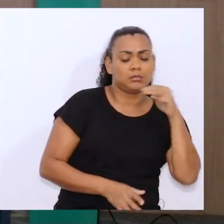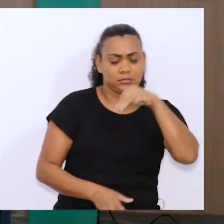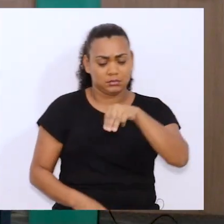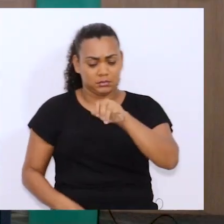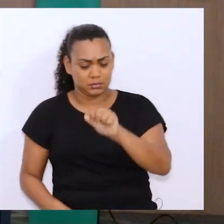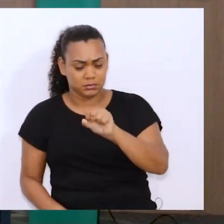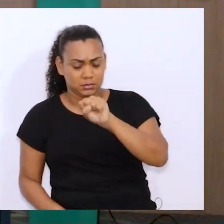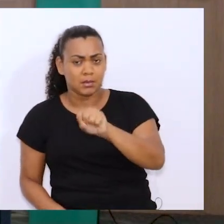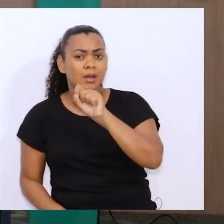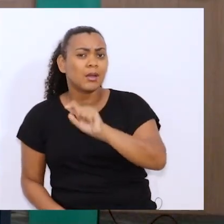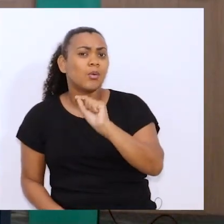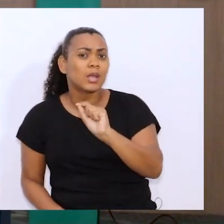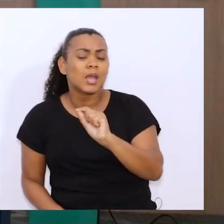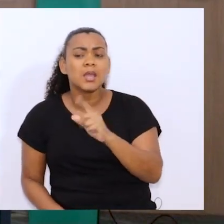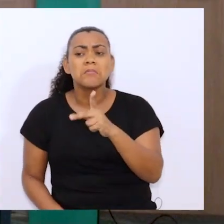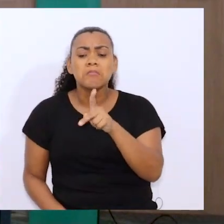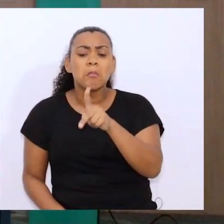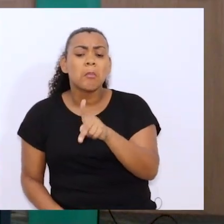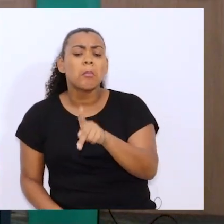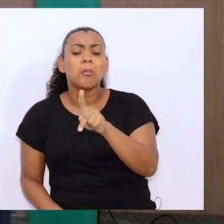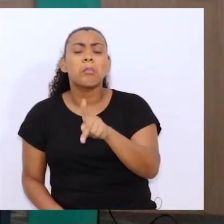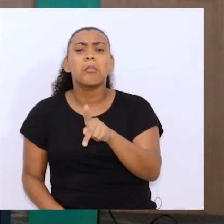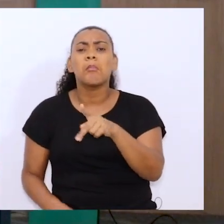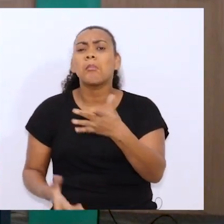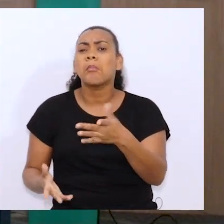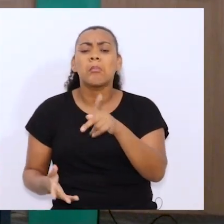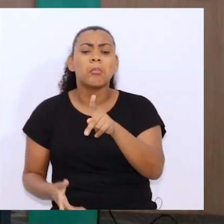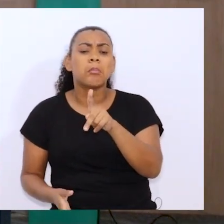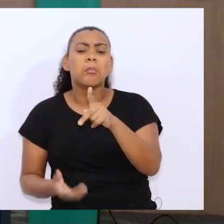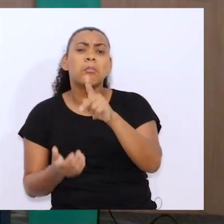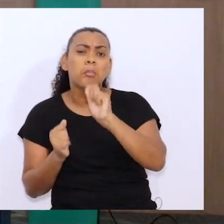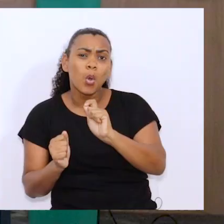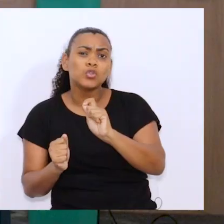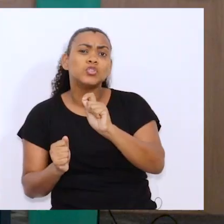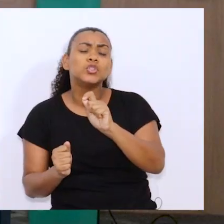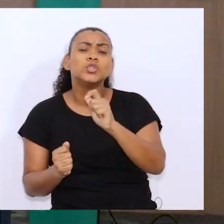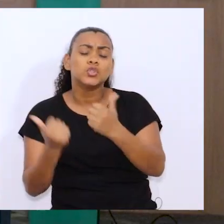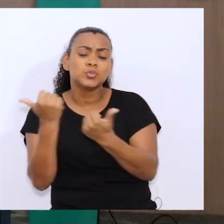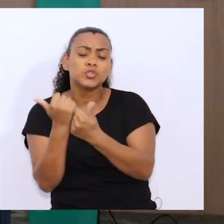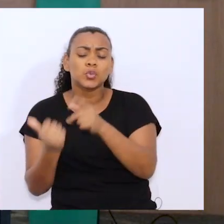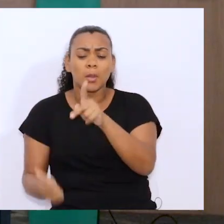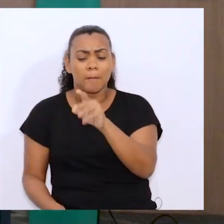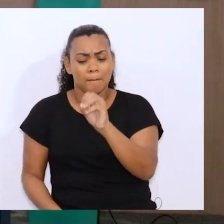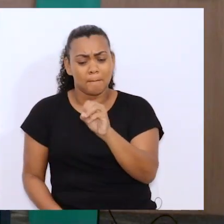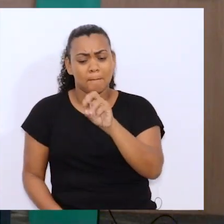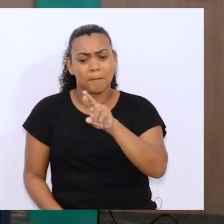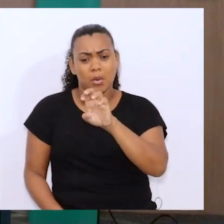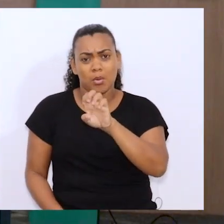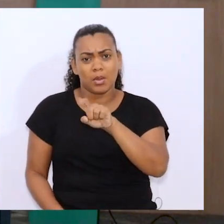mais é igual a porém. Ou seja, podemos substituir na frase para